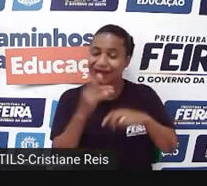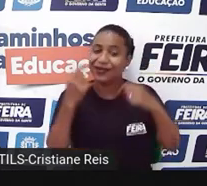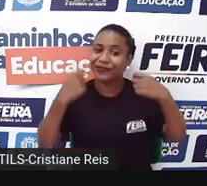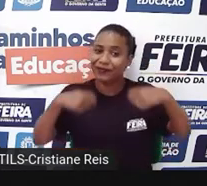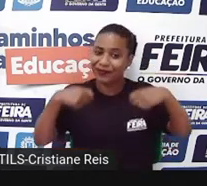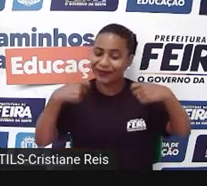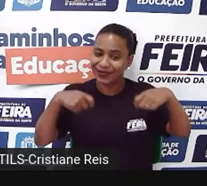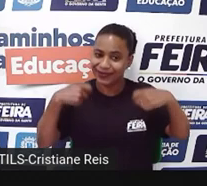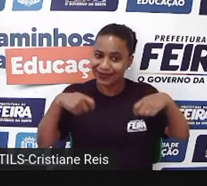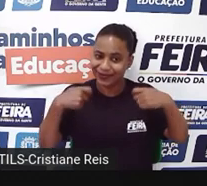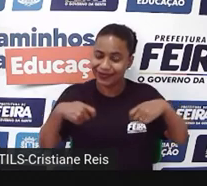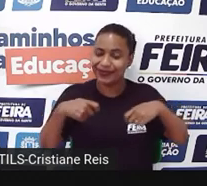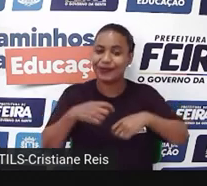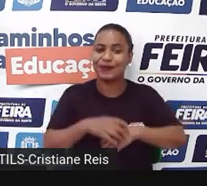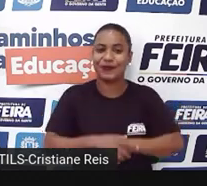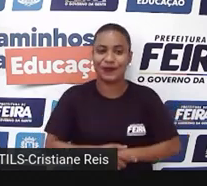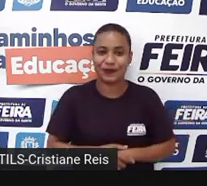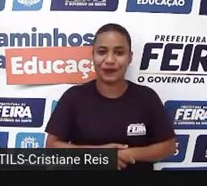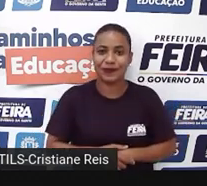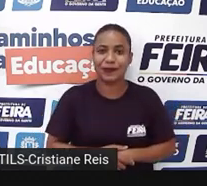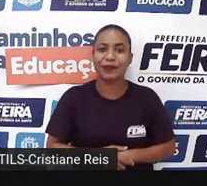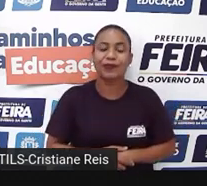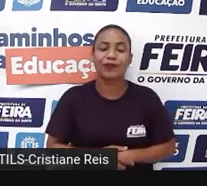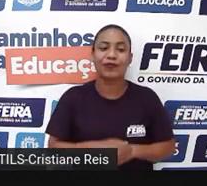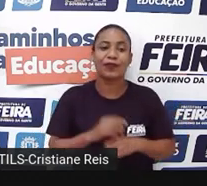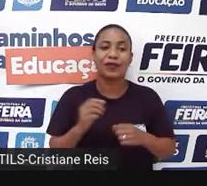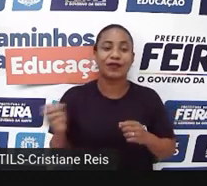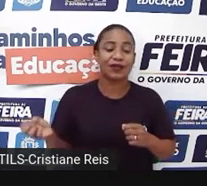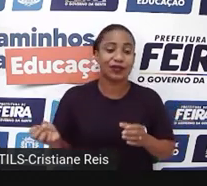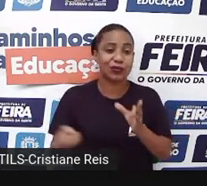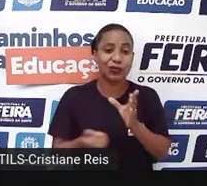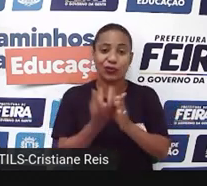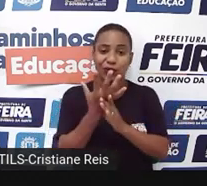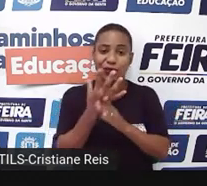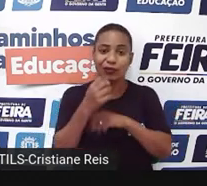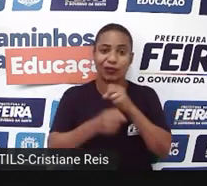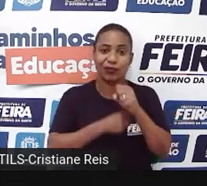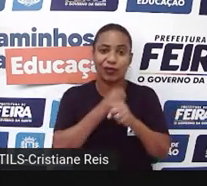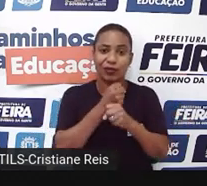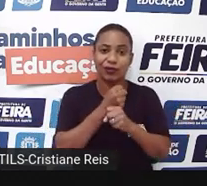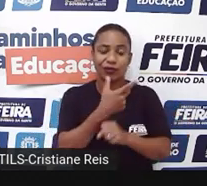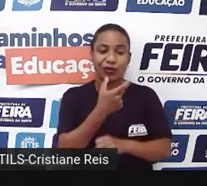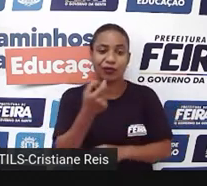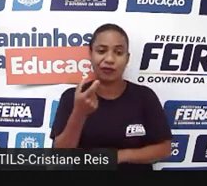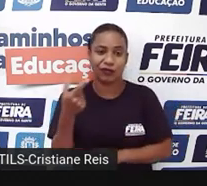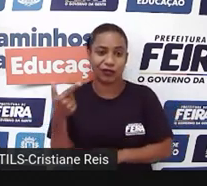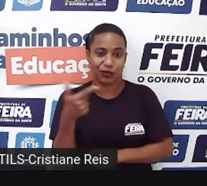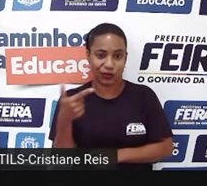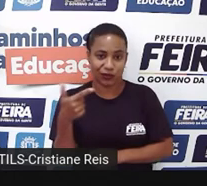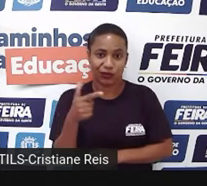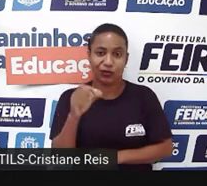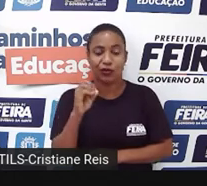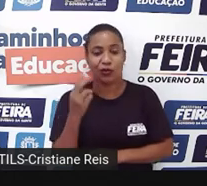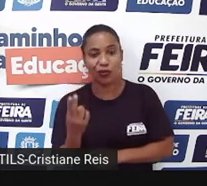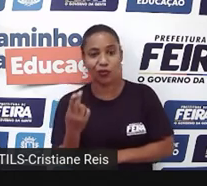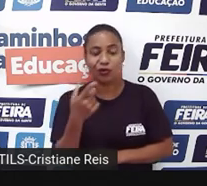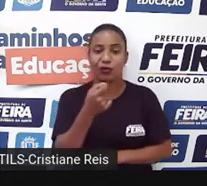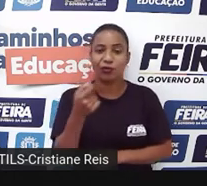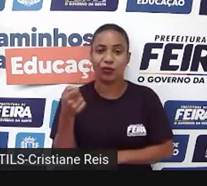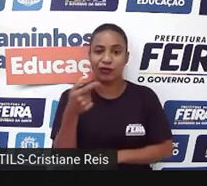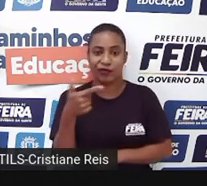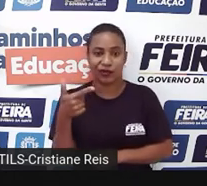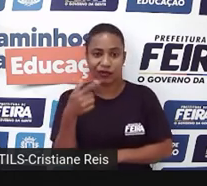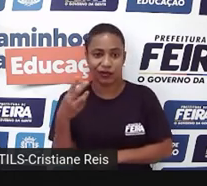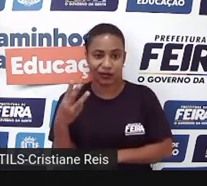ficar fera na língua, que serão lançados em 2022 ou 2023, não tem problema. O importante